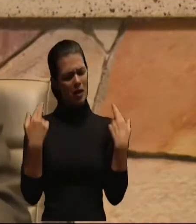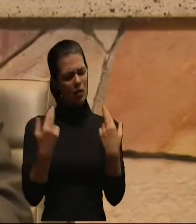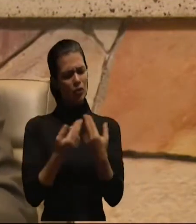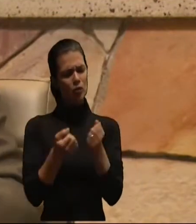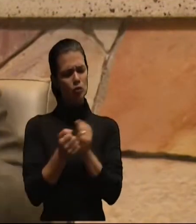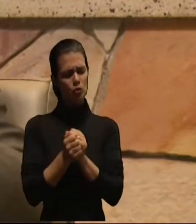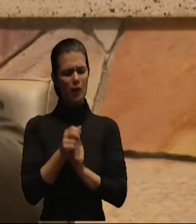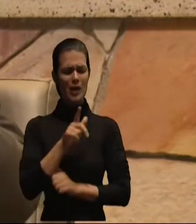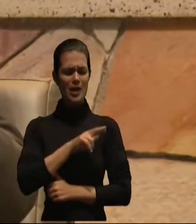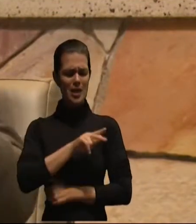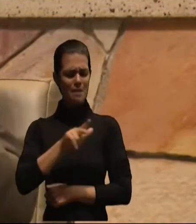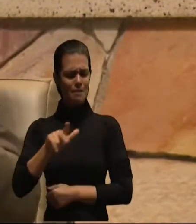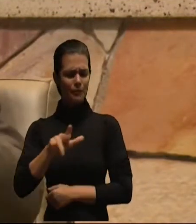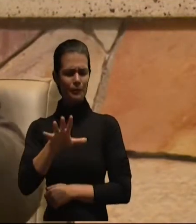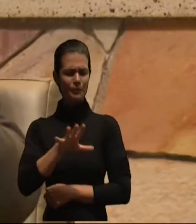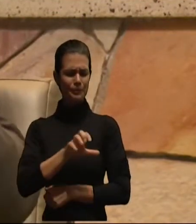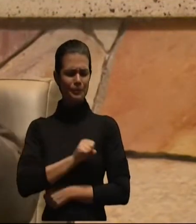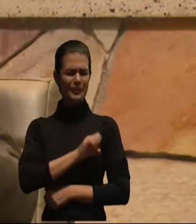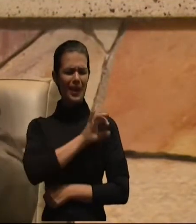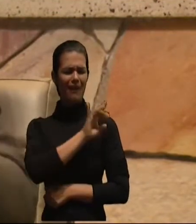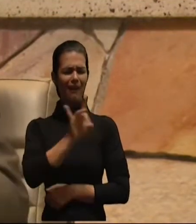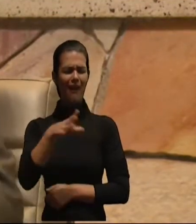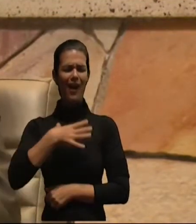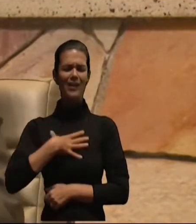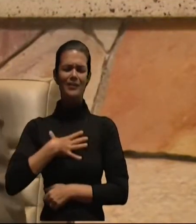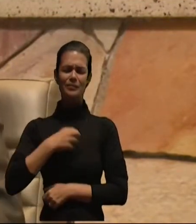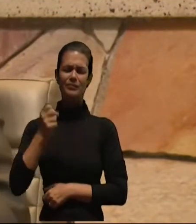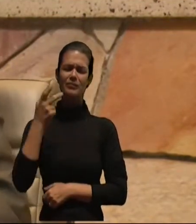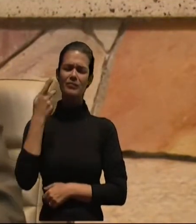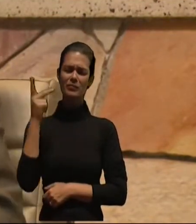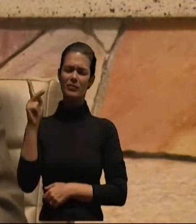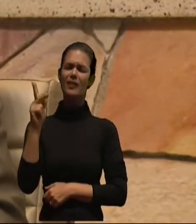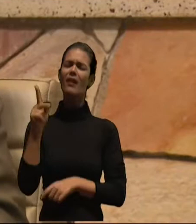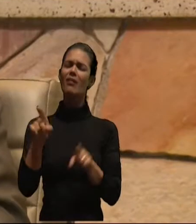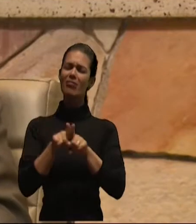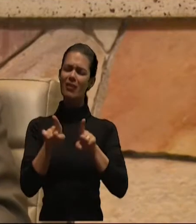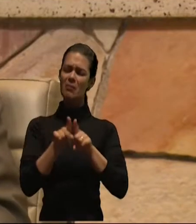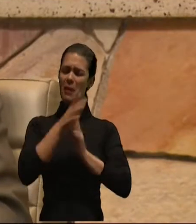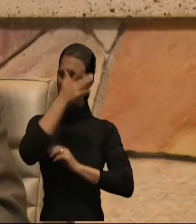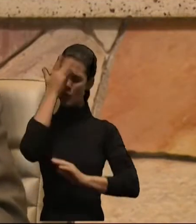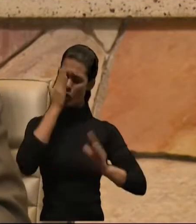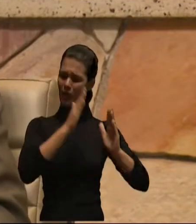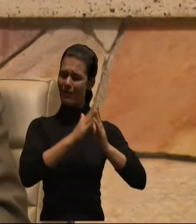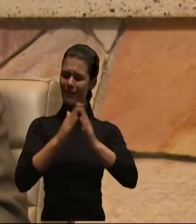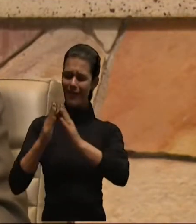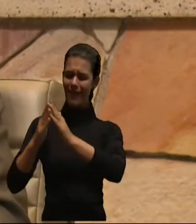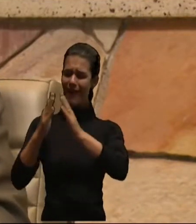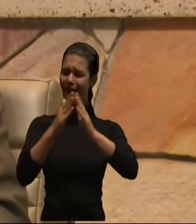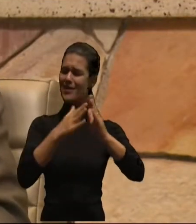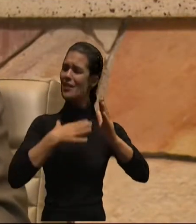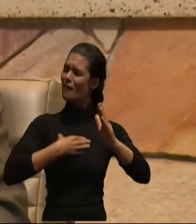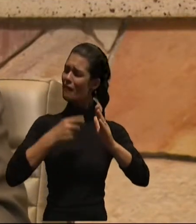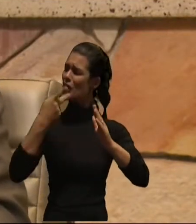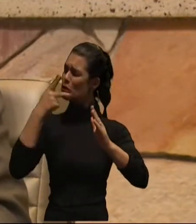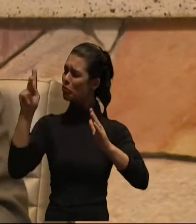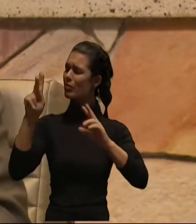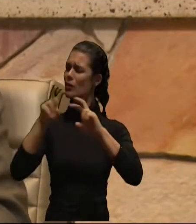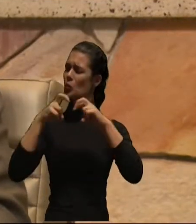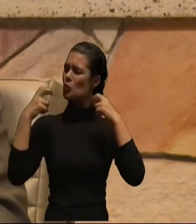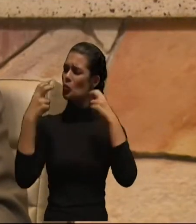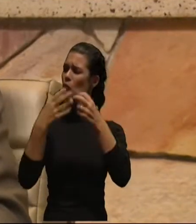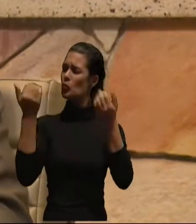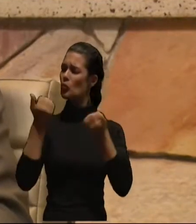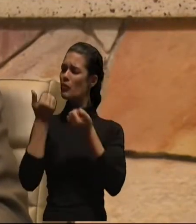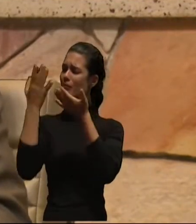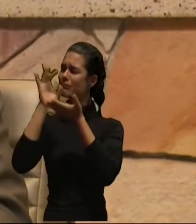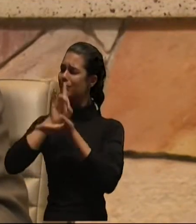irmãos, cada filho teu, cada filho do Senhor reunido em casa agora também, em família, te cultuando, ó Deus,